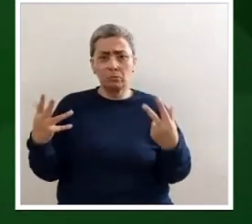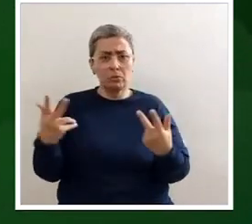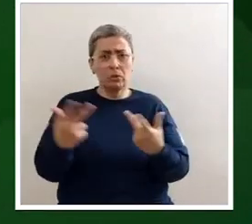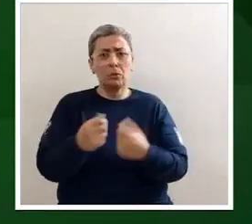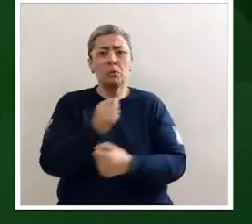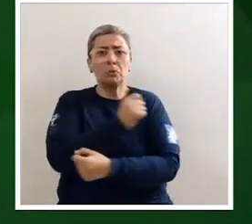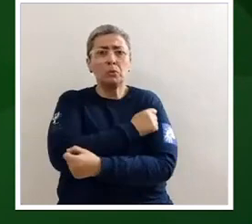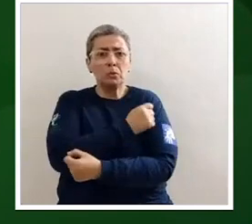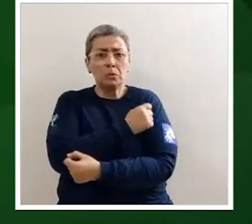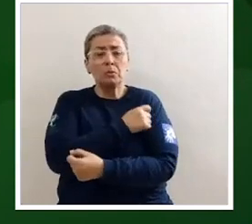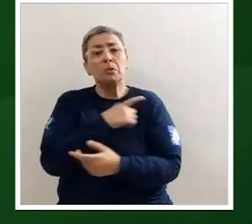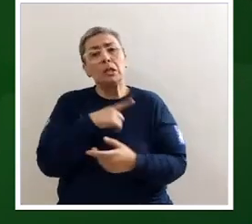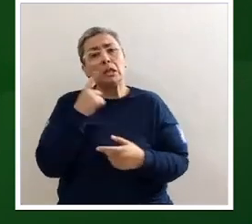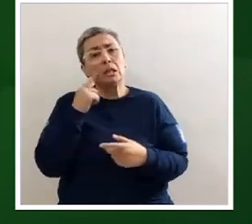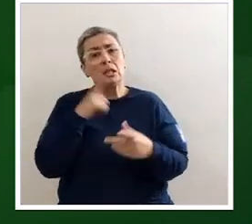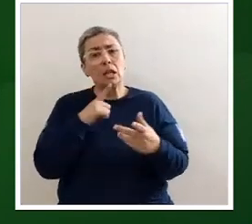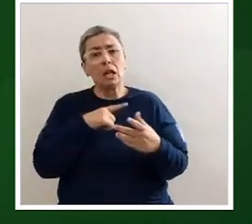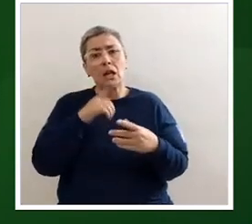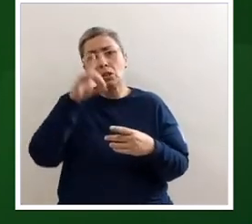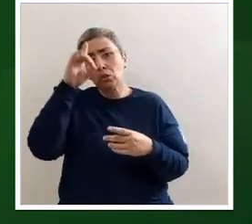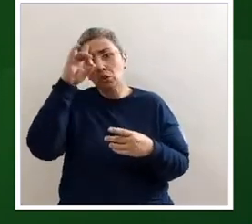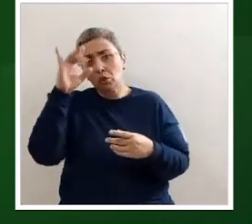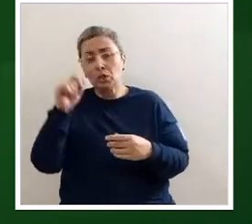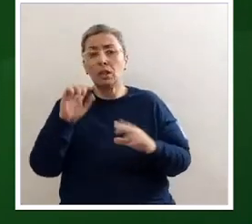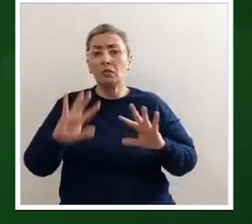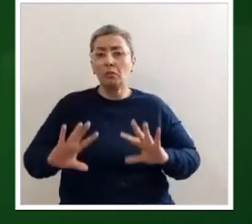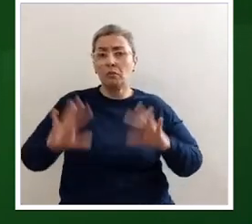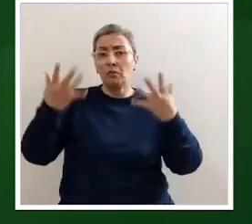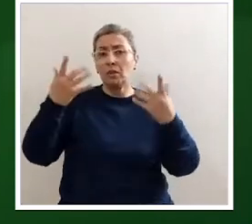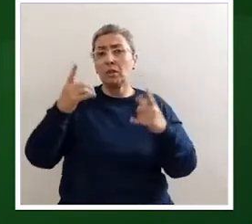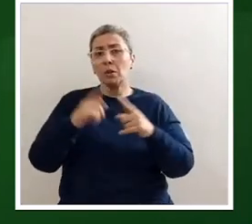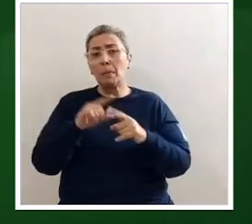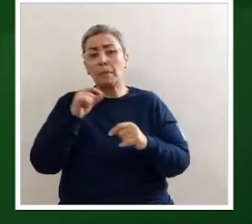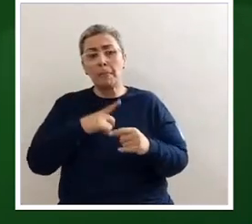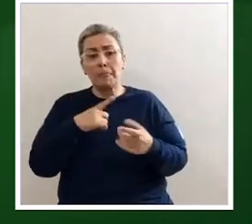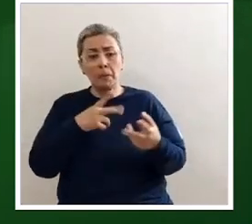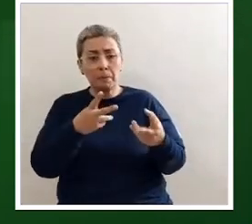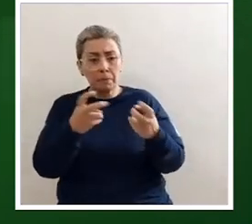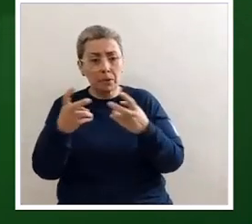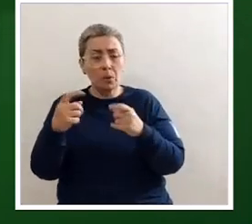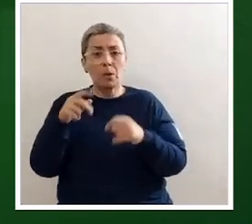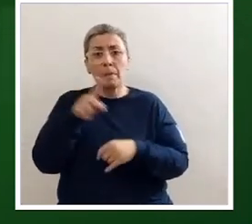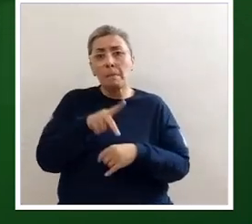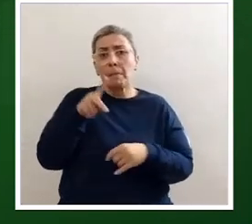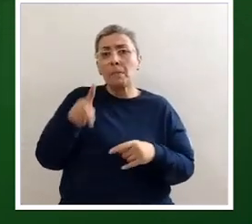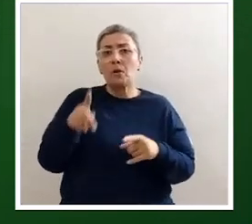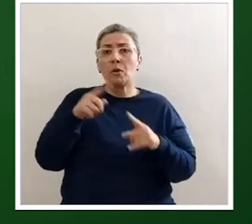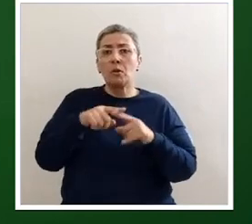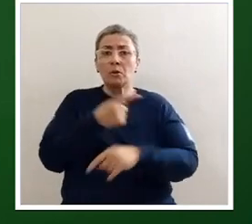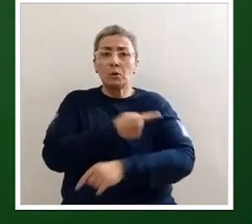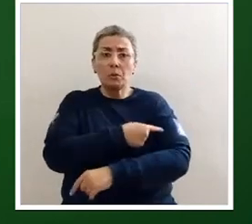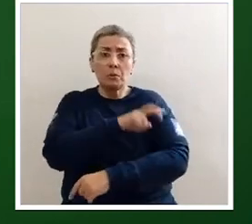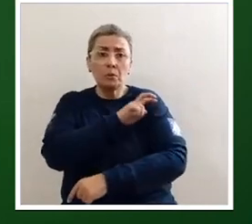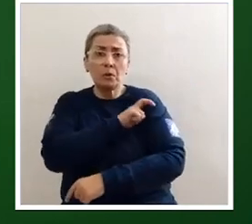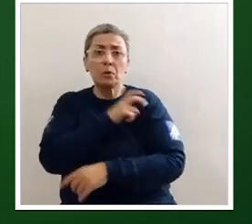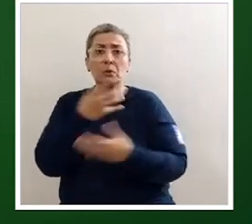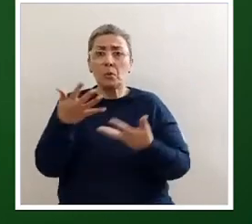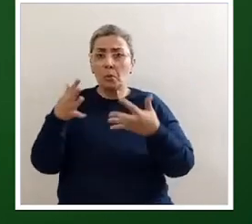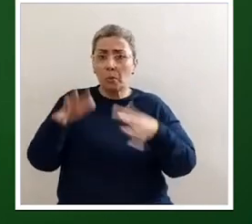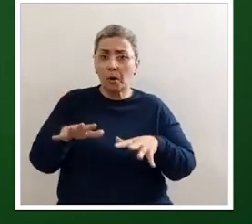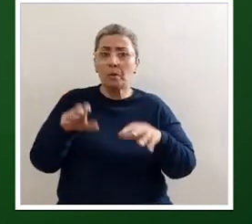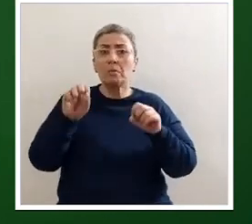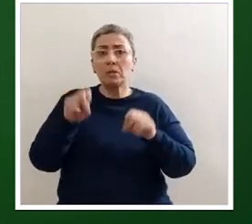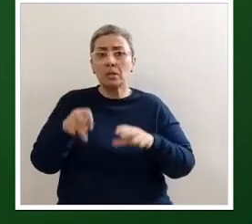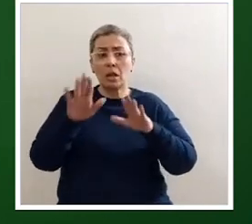os alunos né então a gente tem as datas comemorativas você vê as professoras de anos iniciais incluindo